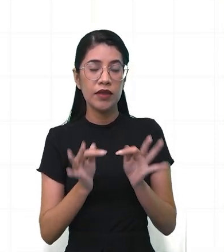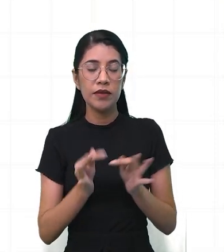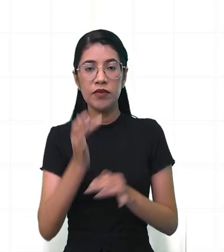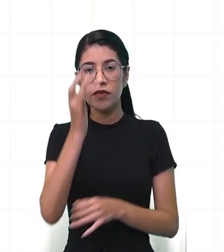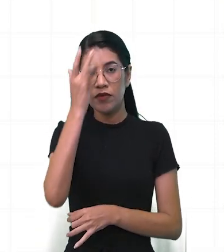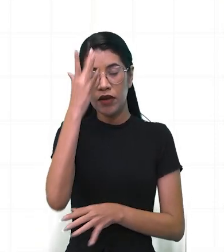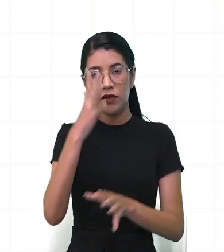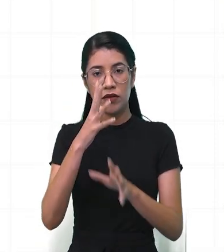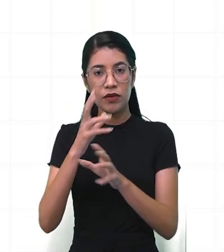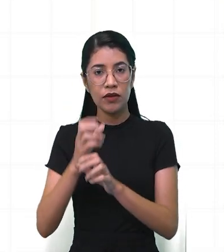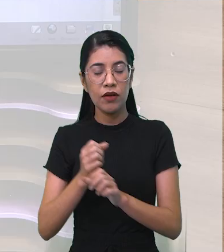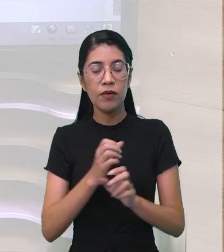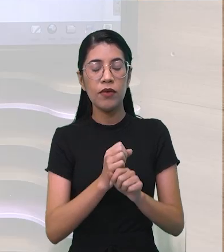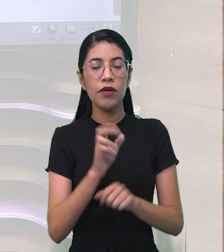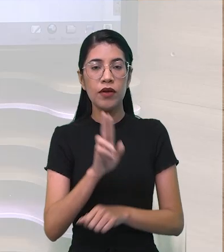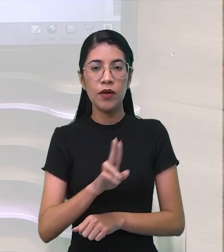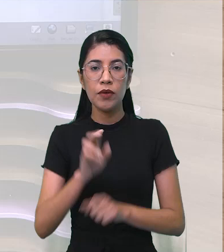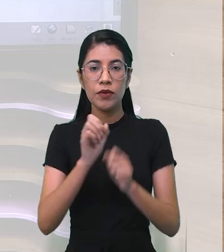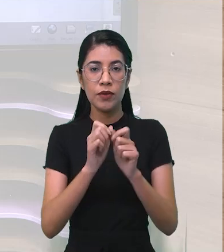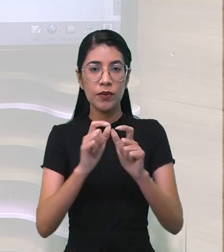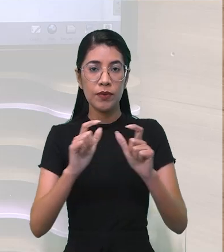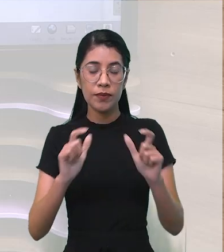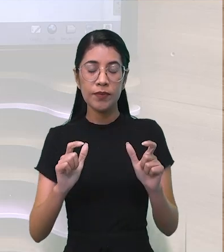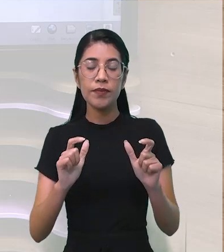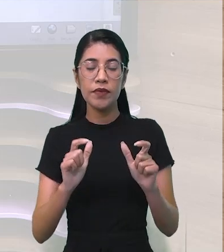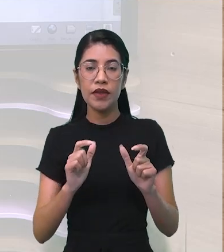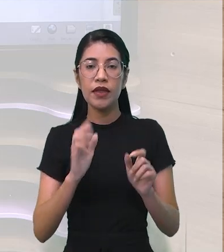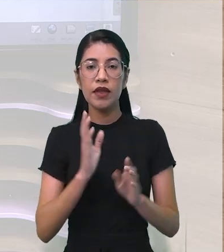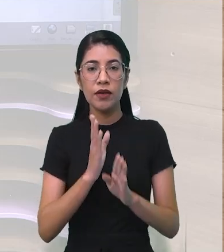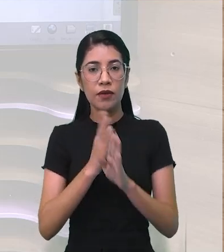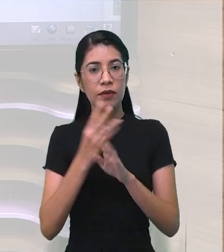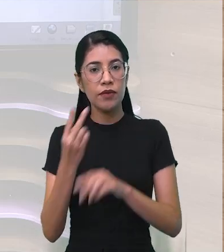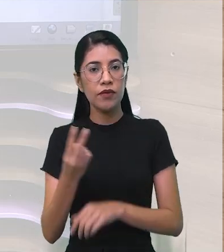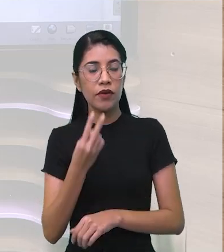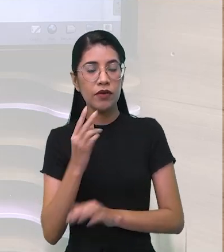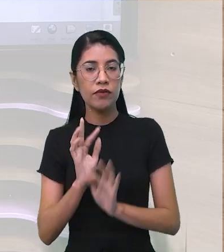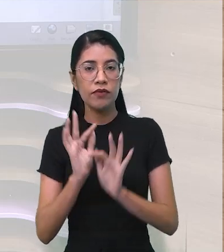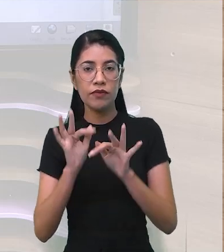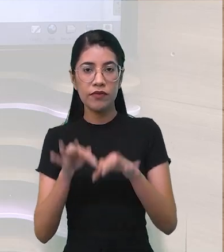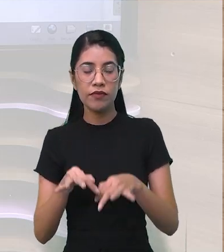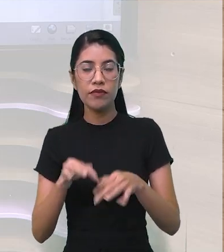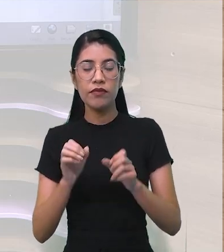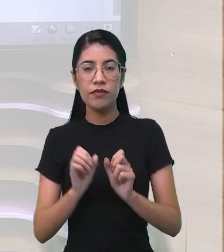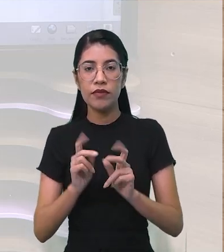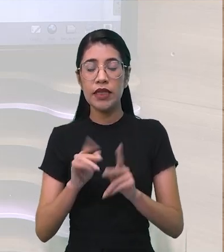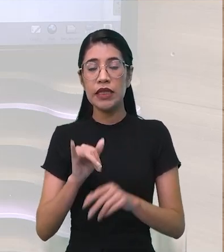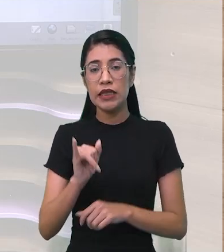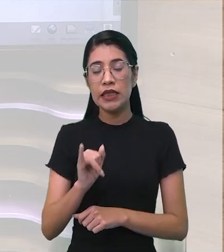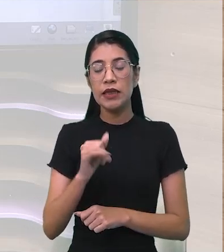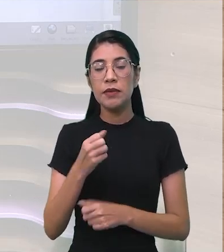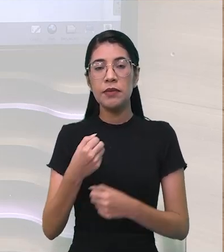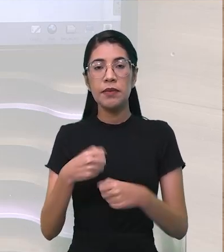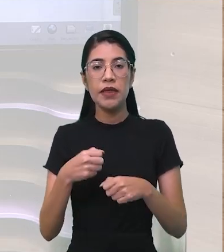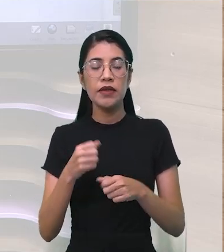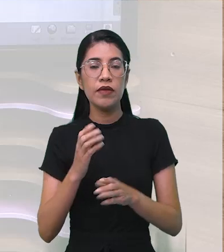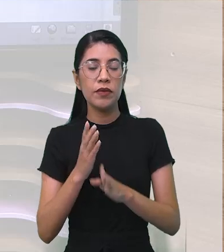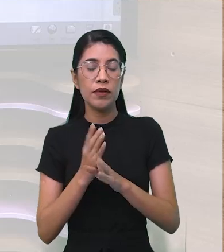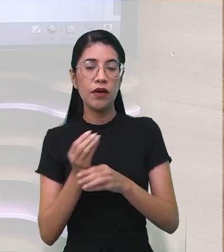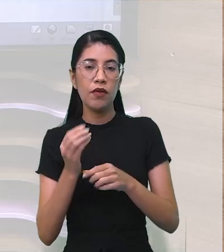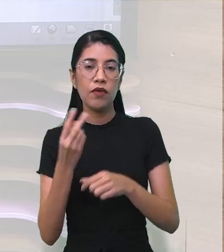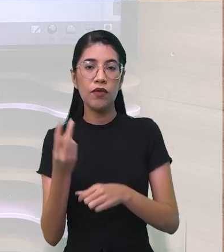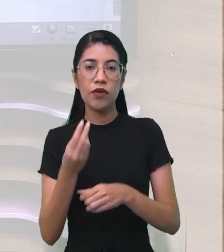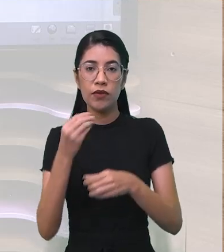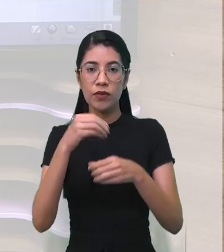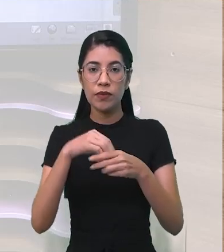soma, então a gente aplica a expressão e temos o resultado aí final. Se tivesse pedido o ângulo interno, aí